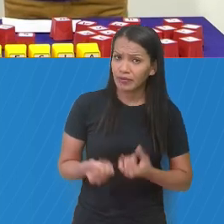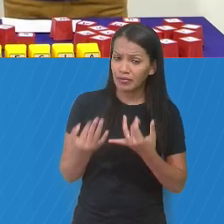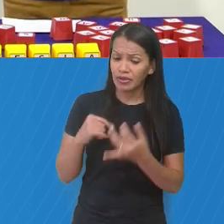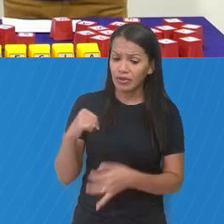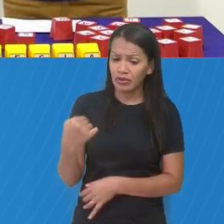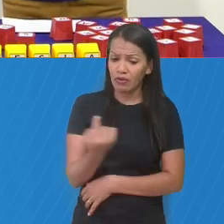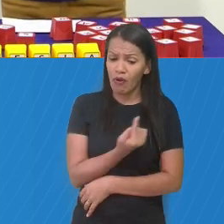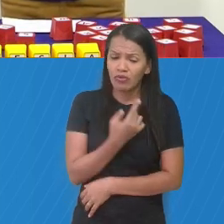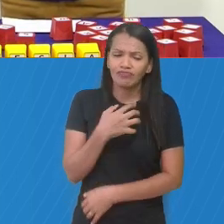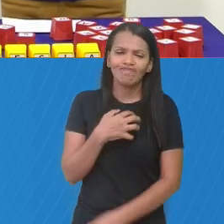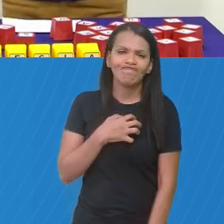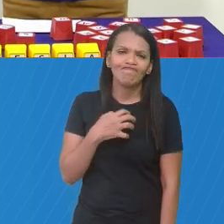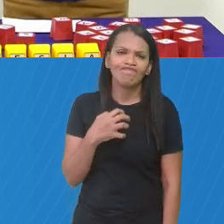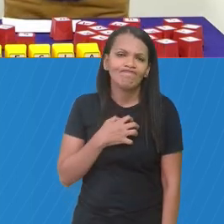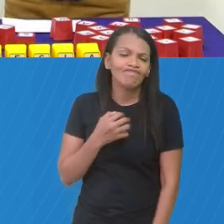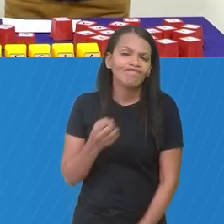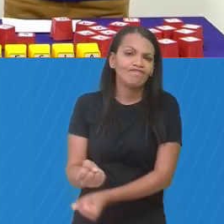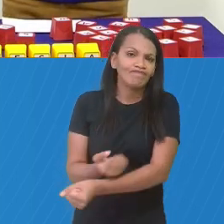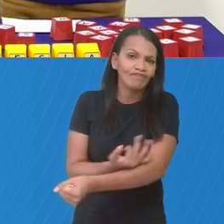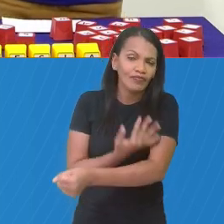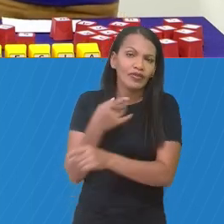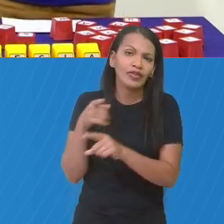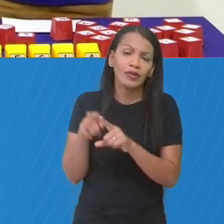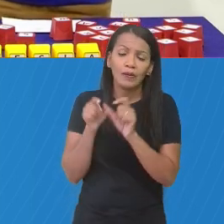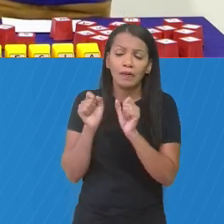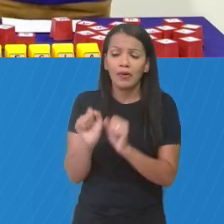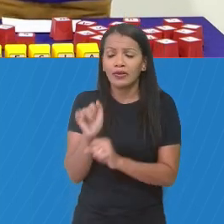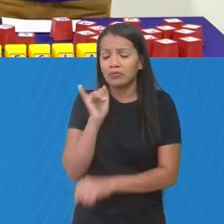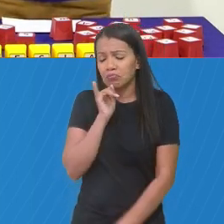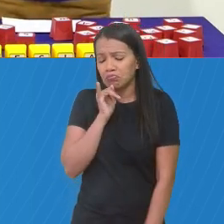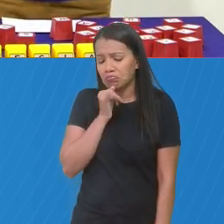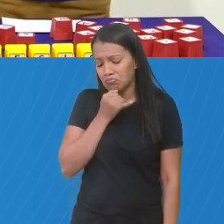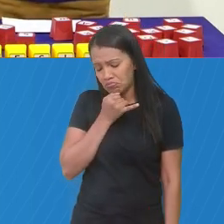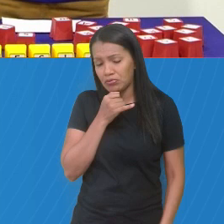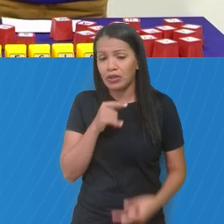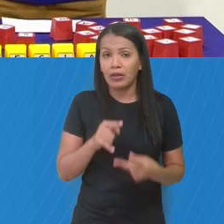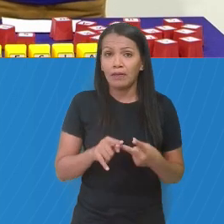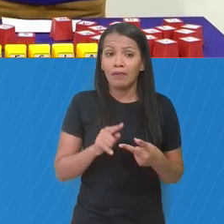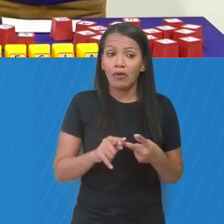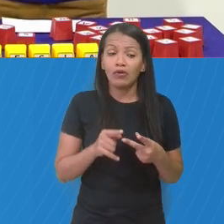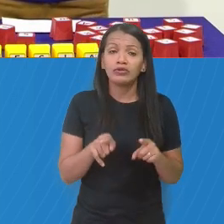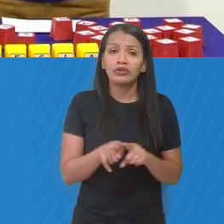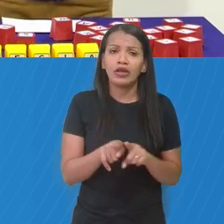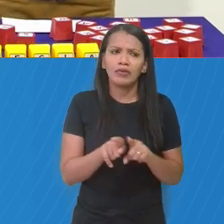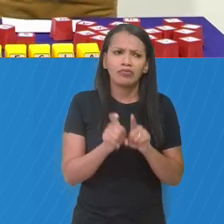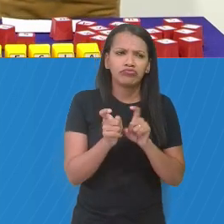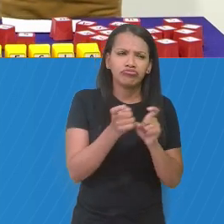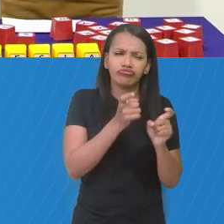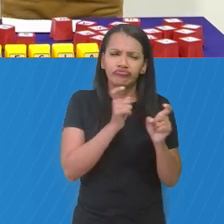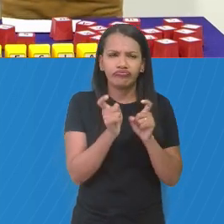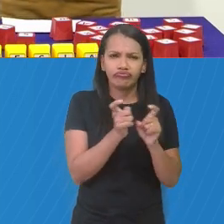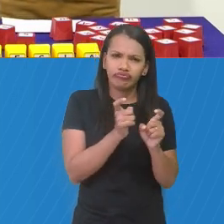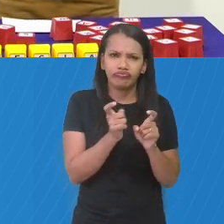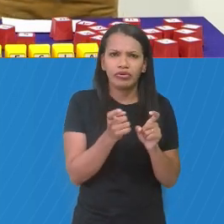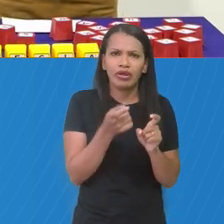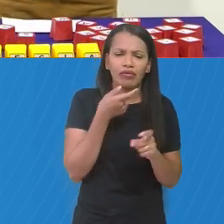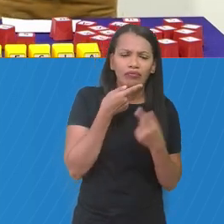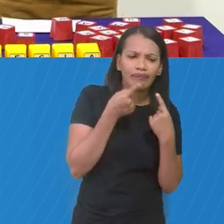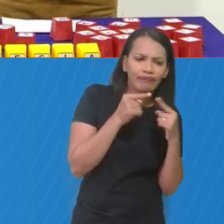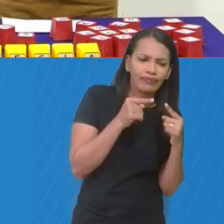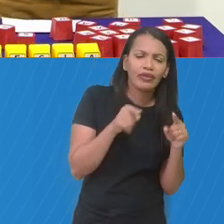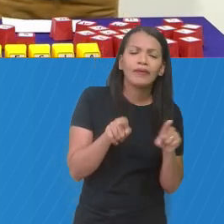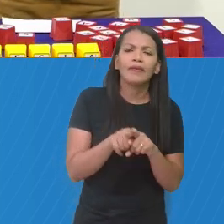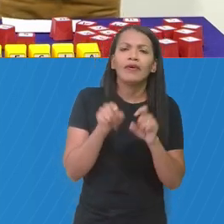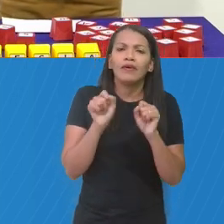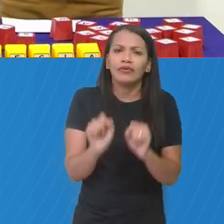nossos sentimentos. Pode ser um sentimento também de tristeza, tá? Pode ser uma crítica que eu quero fazer e eu posso me utilizar